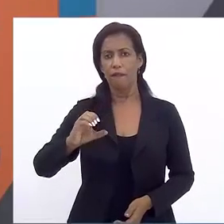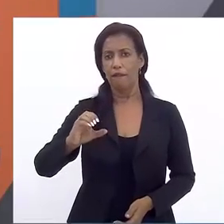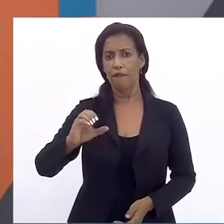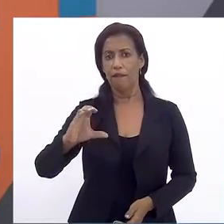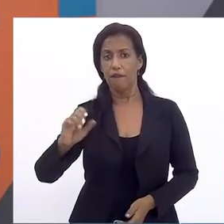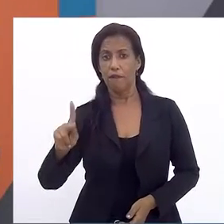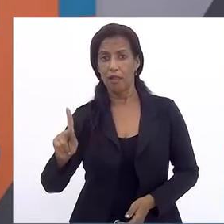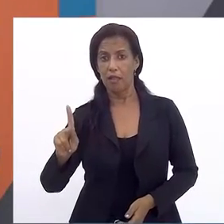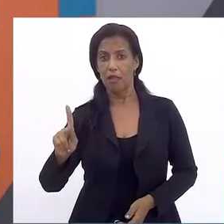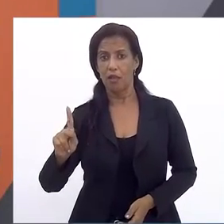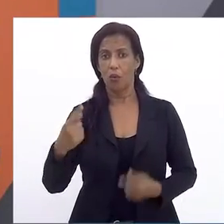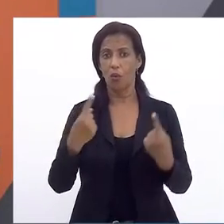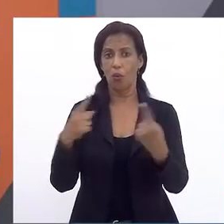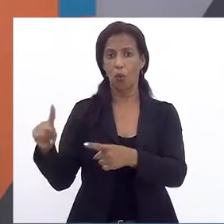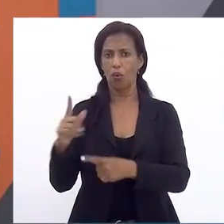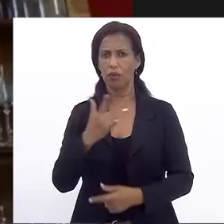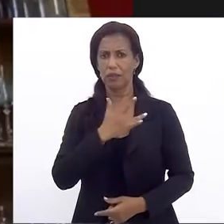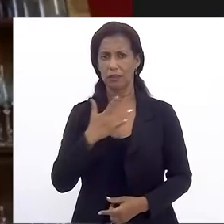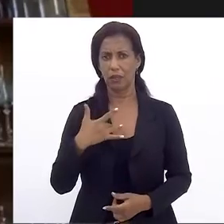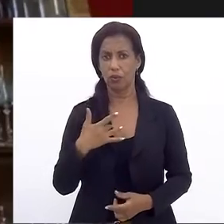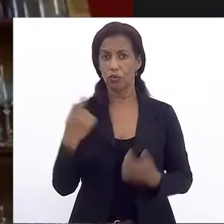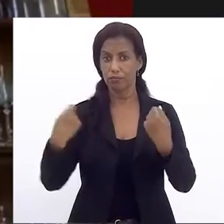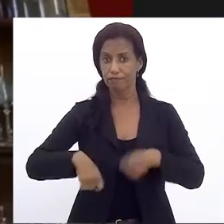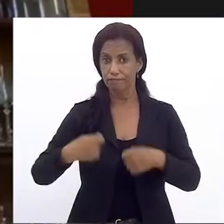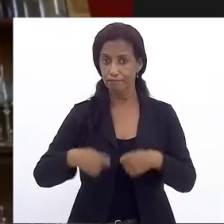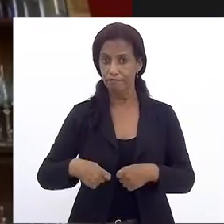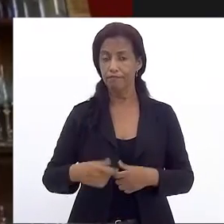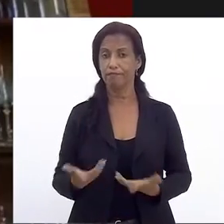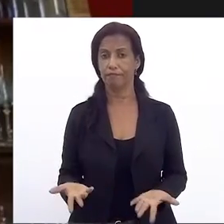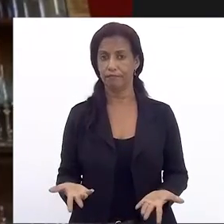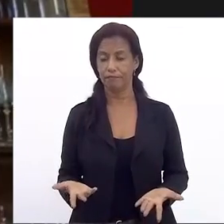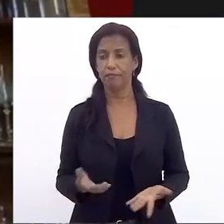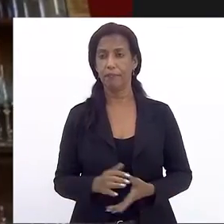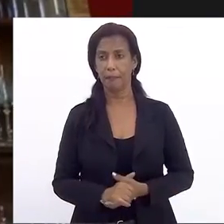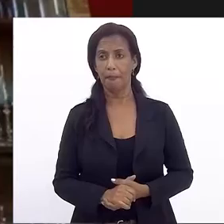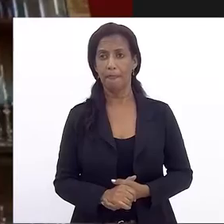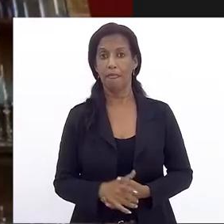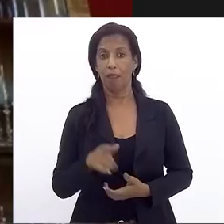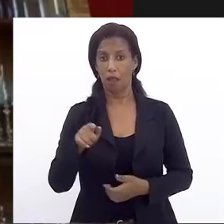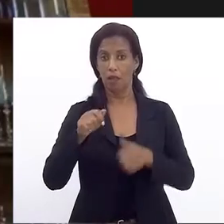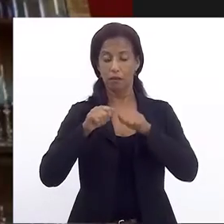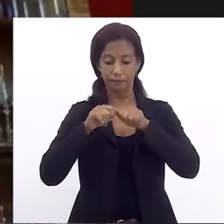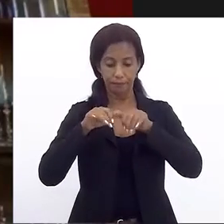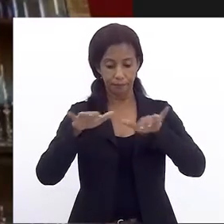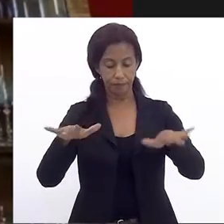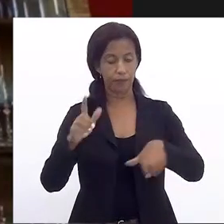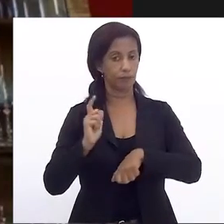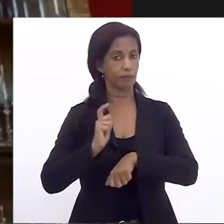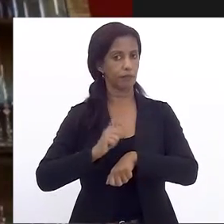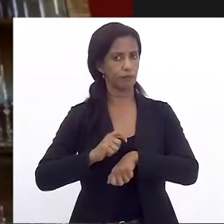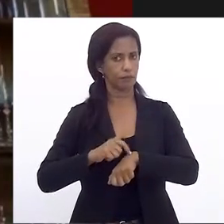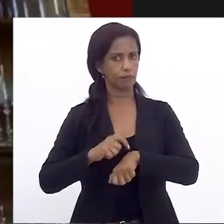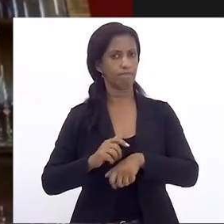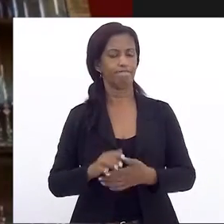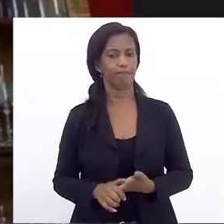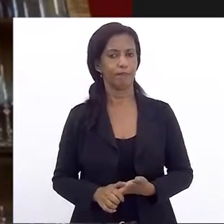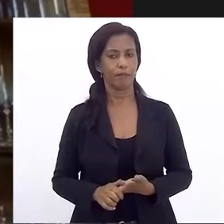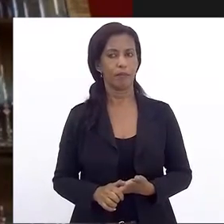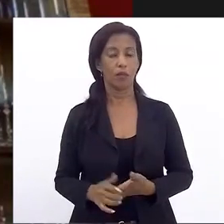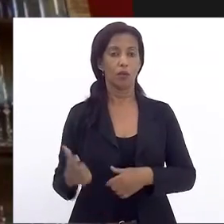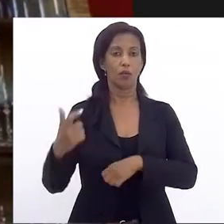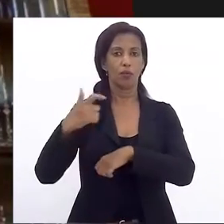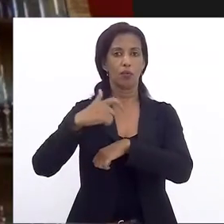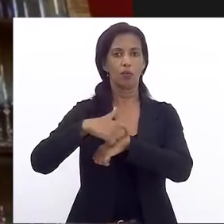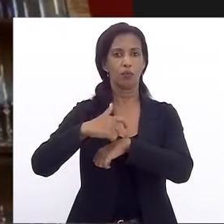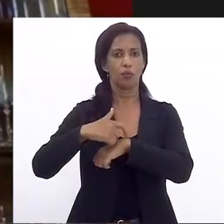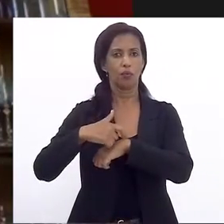momento que a gente está vivendo, né? Essa pandemia é um momento assim, muito, foi um momento, está sendo um momento muito difícil, onde a